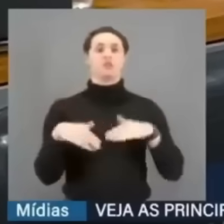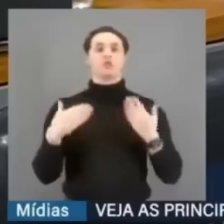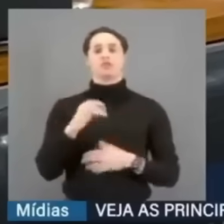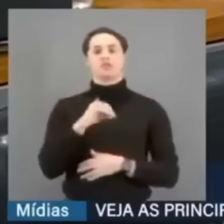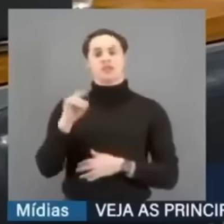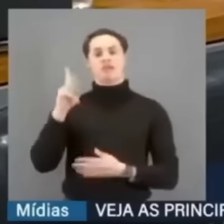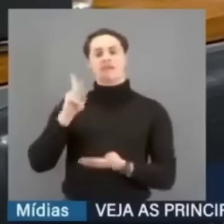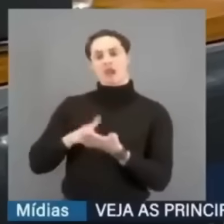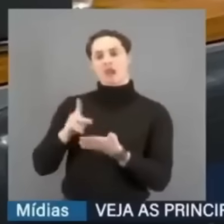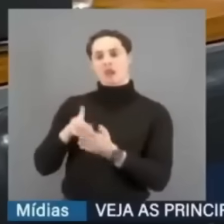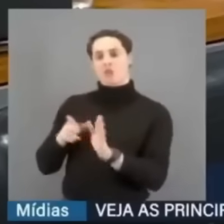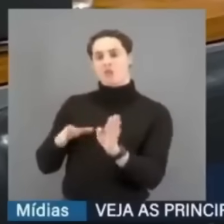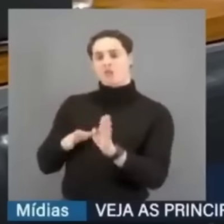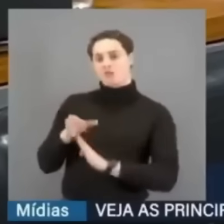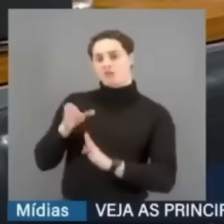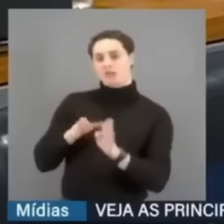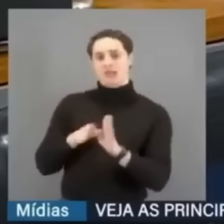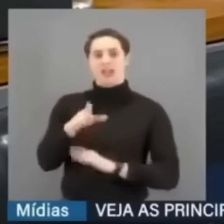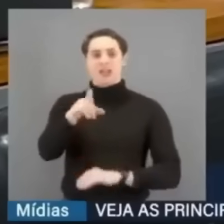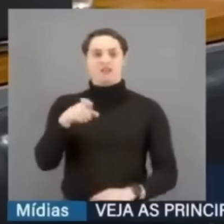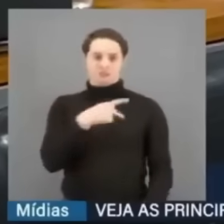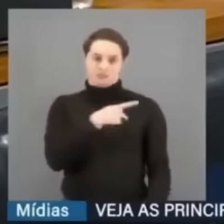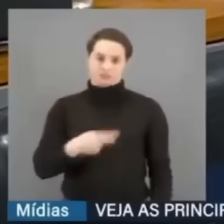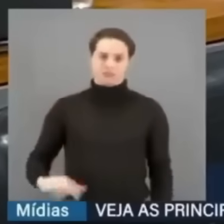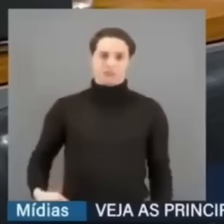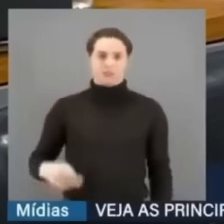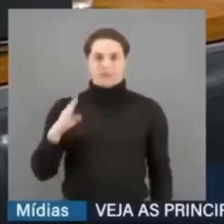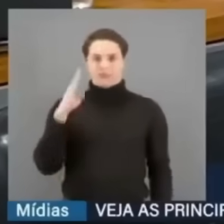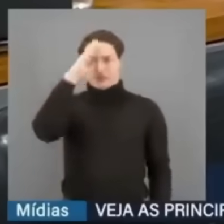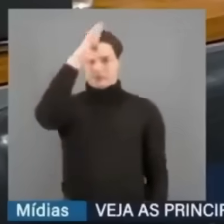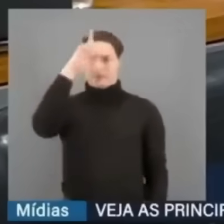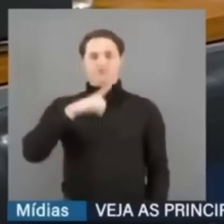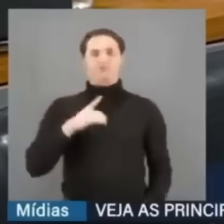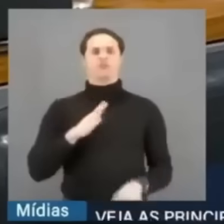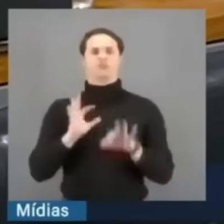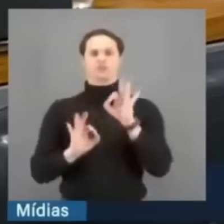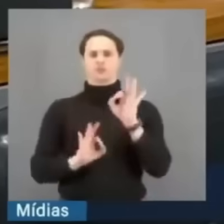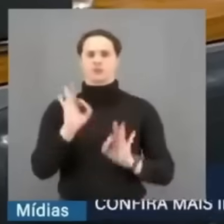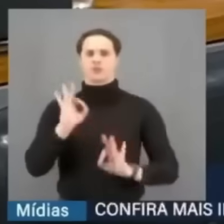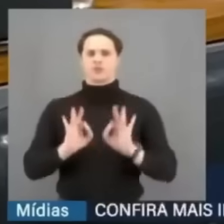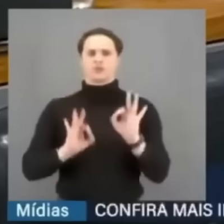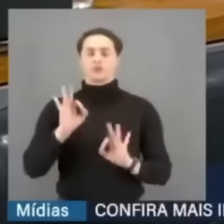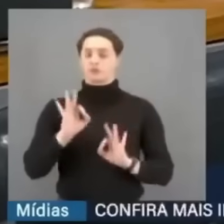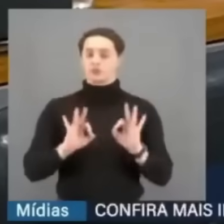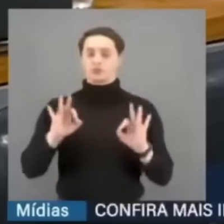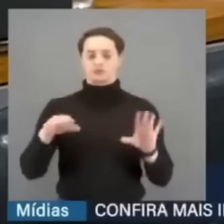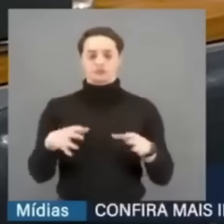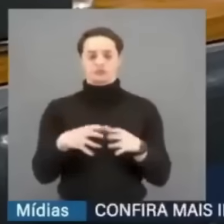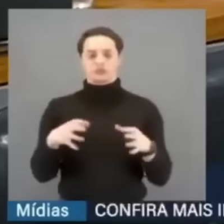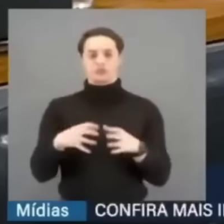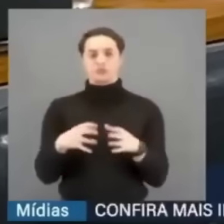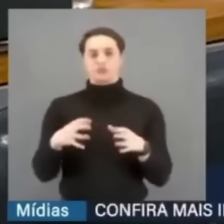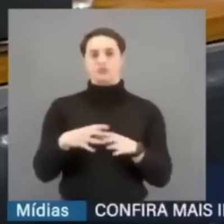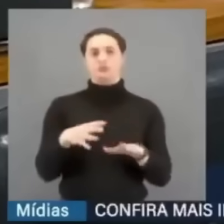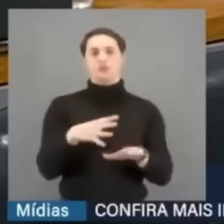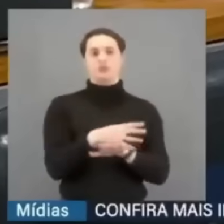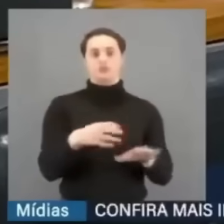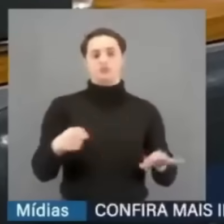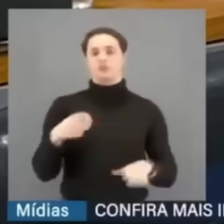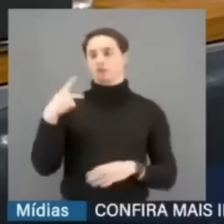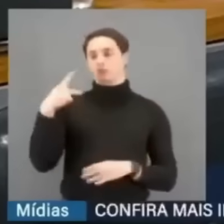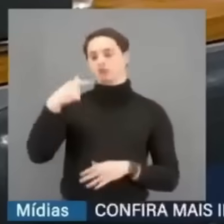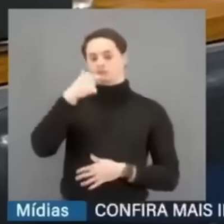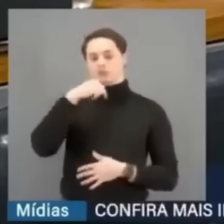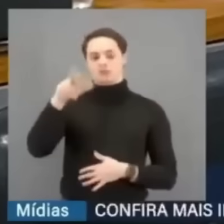foi orientação do ex-presidente Jair Bolsonaro a articular este golpe do Estado ao qual Vossa Excelência, o